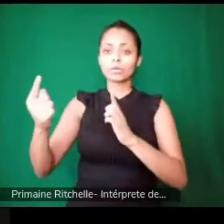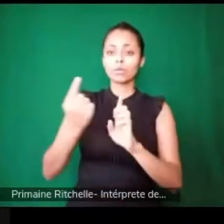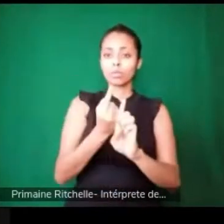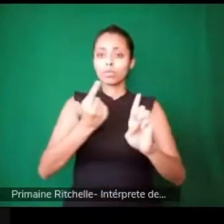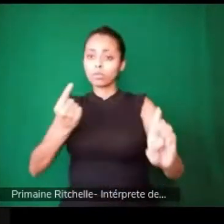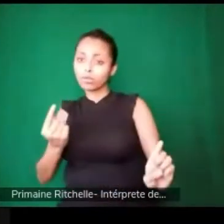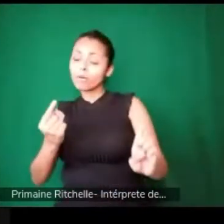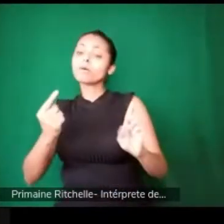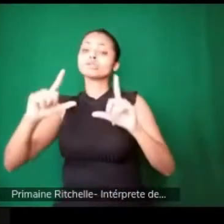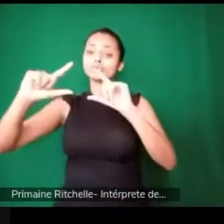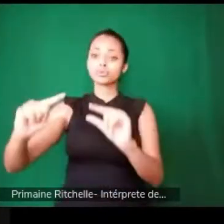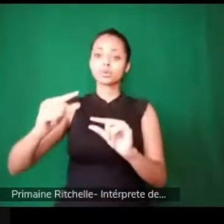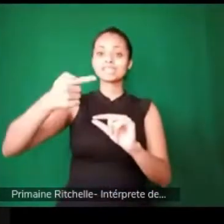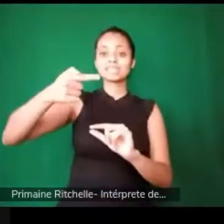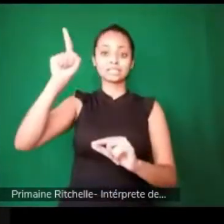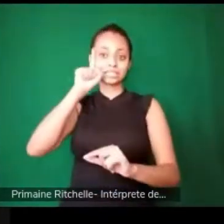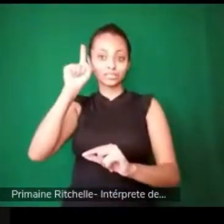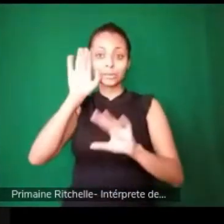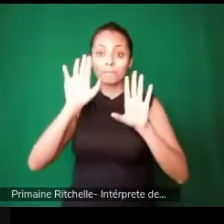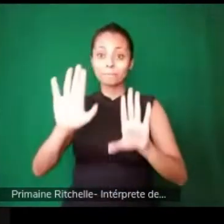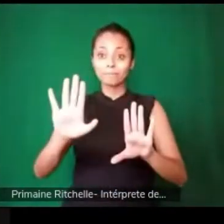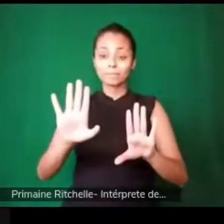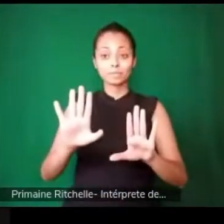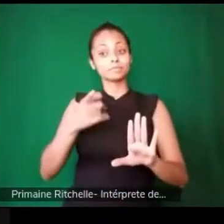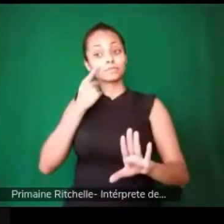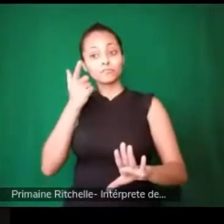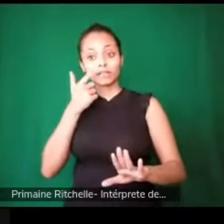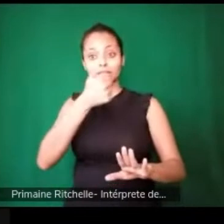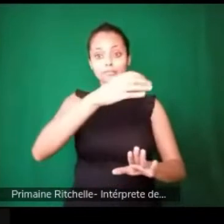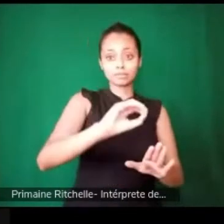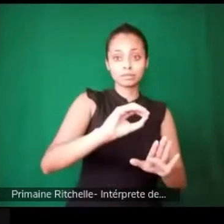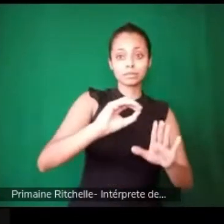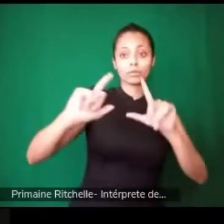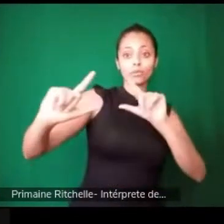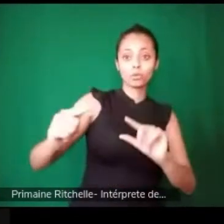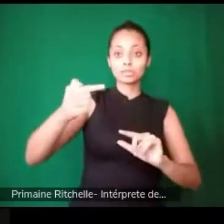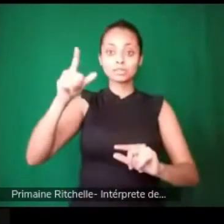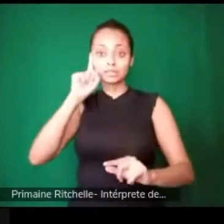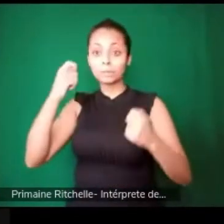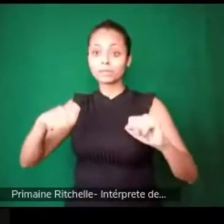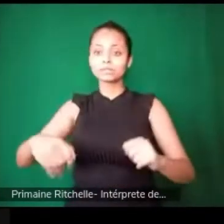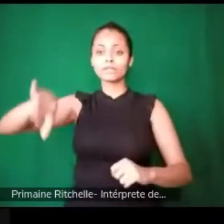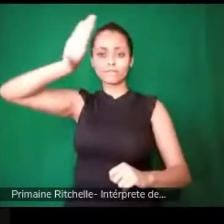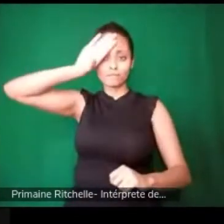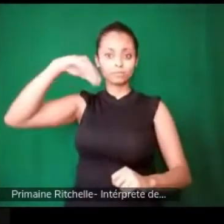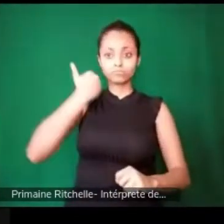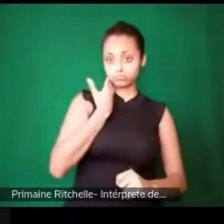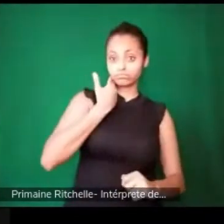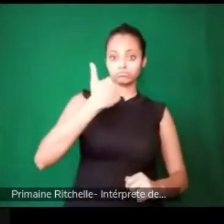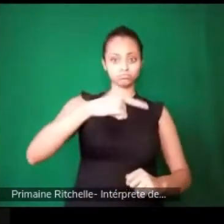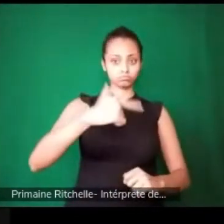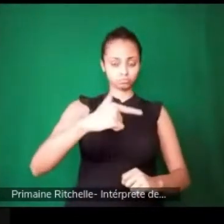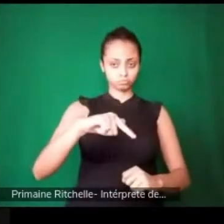dias. Só que para fazer essa diminuição do afastamento para 7 dias, eles têm que estar sem febre há 24 horas, sem uso